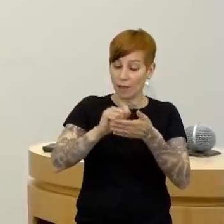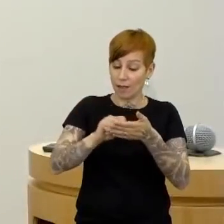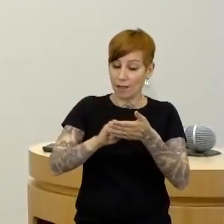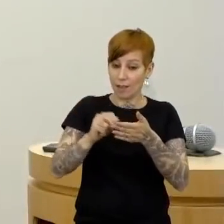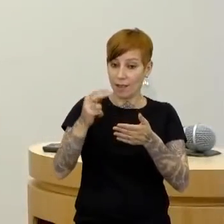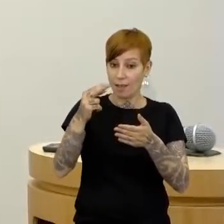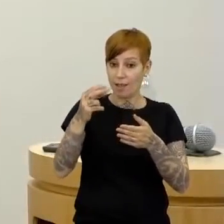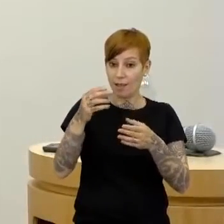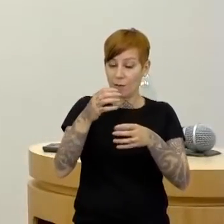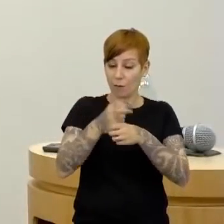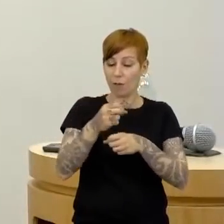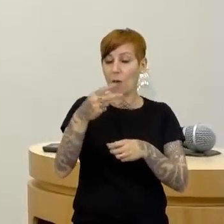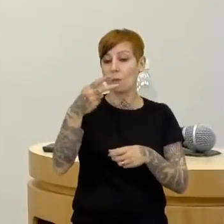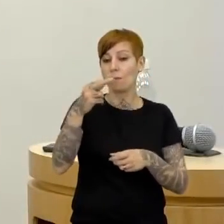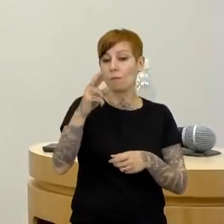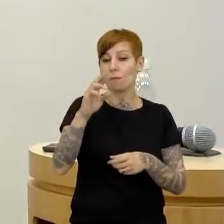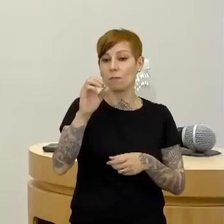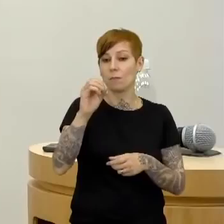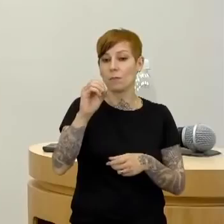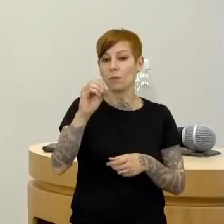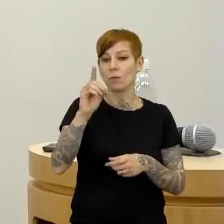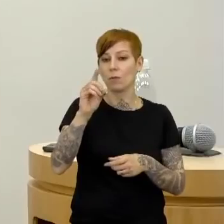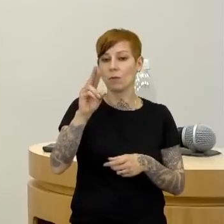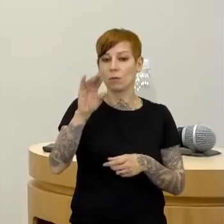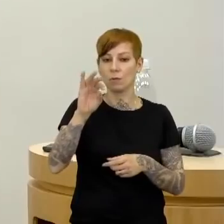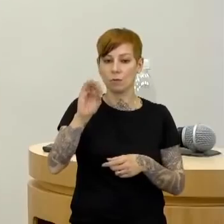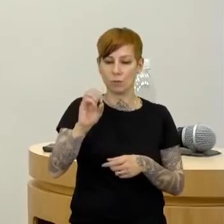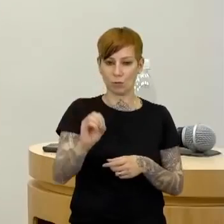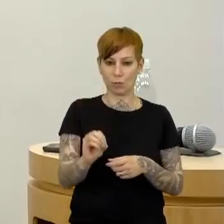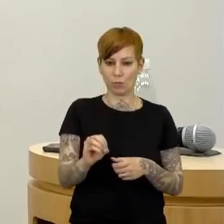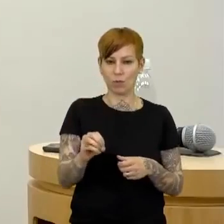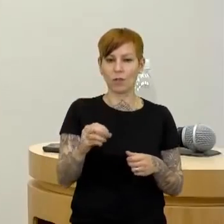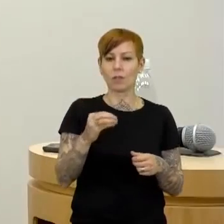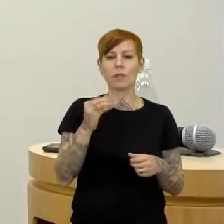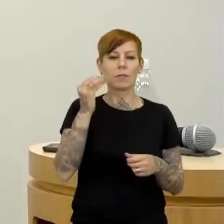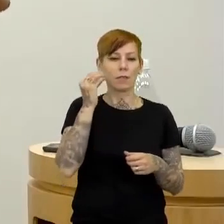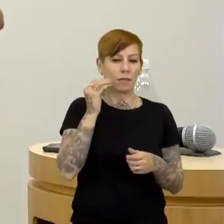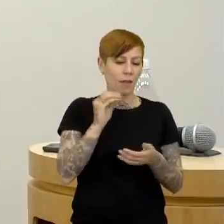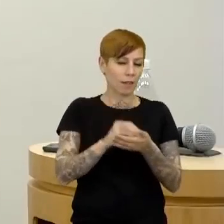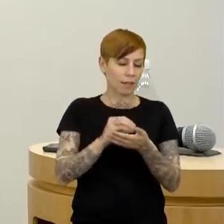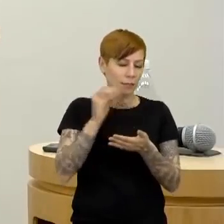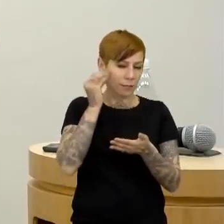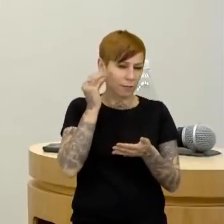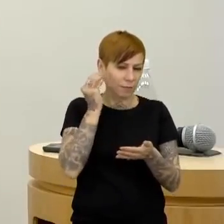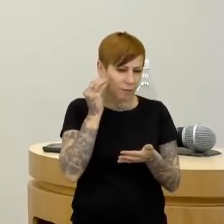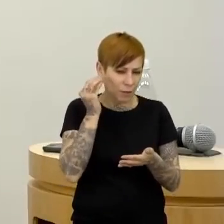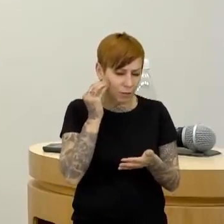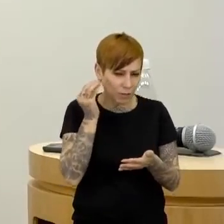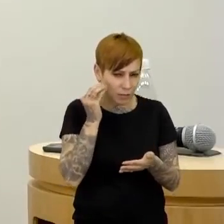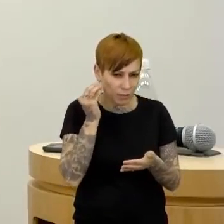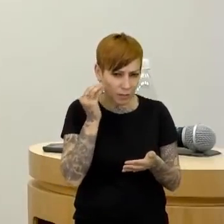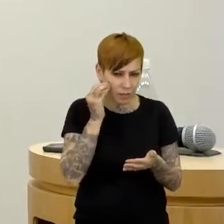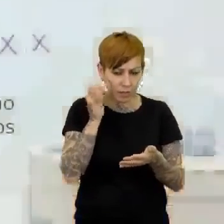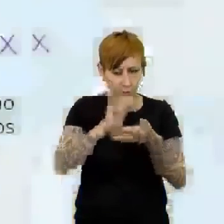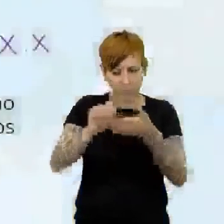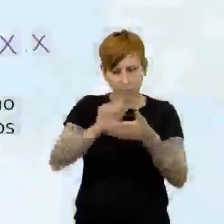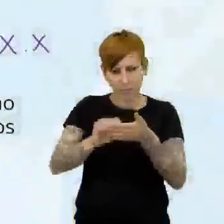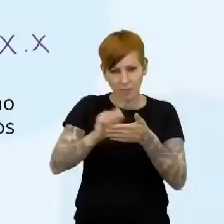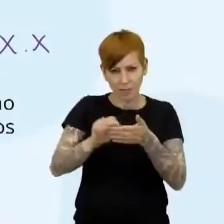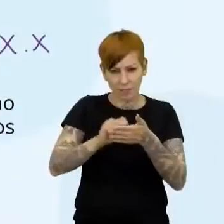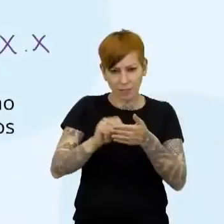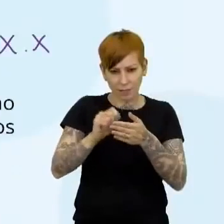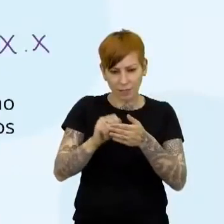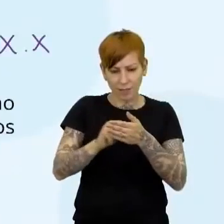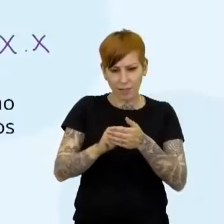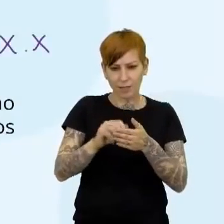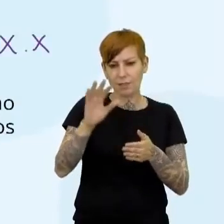vai fazer primeiro a gente vai pegar equação e vai tentar e escrever ela na forma aberta fatorada olha aqui quando a gente